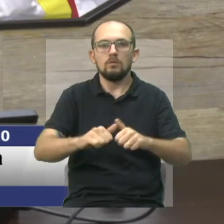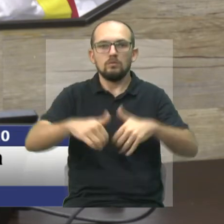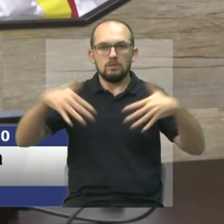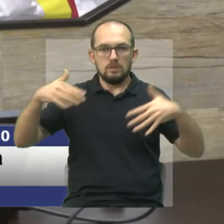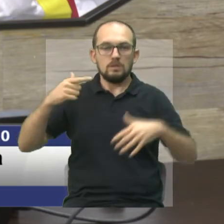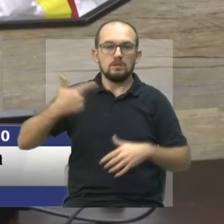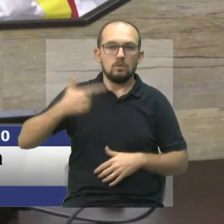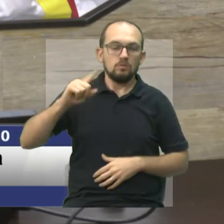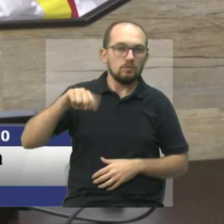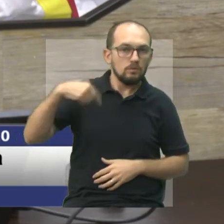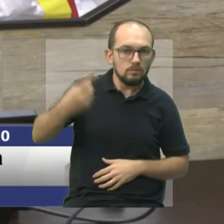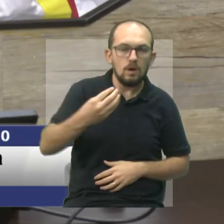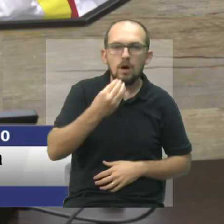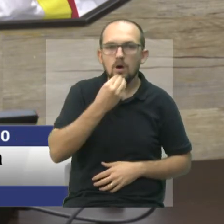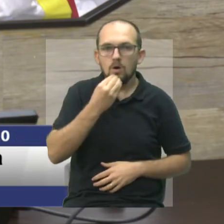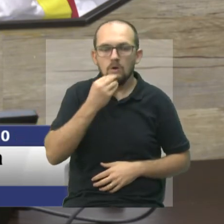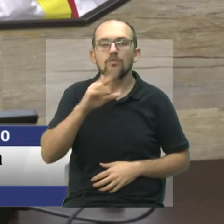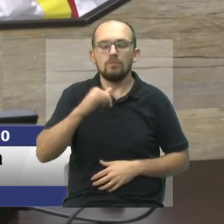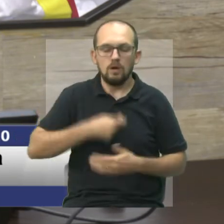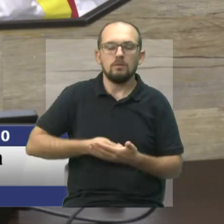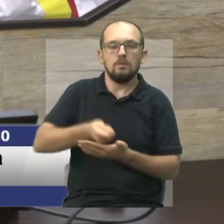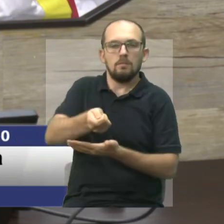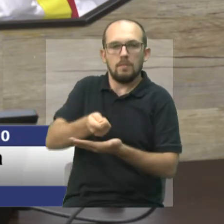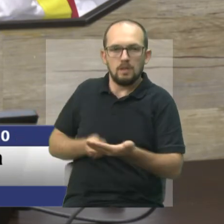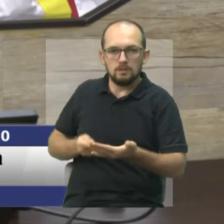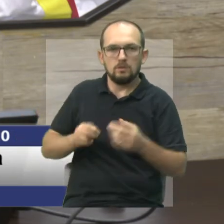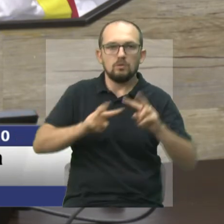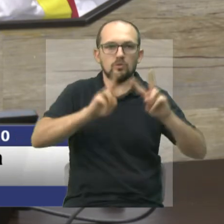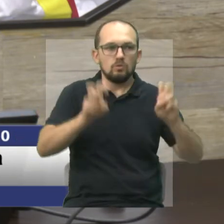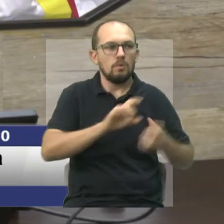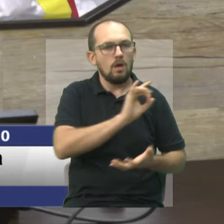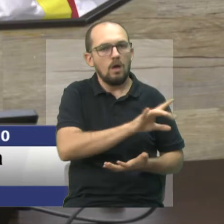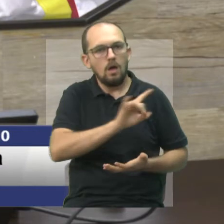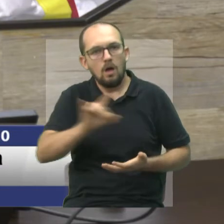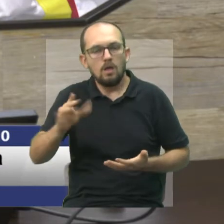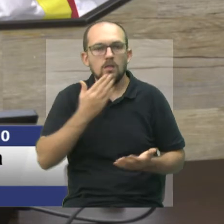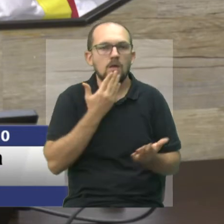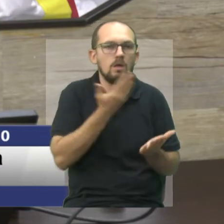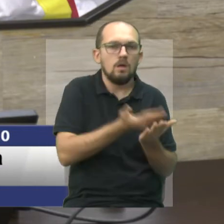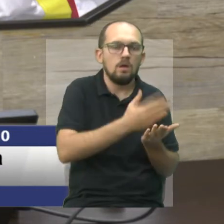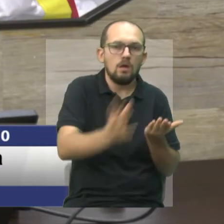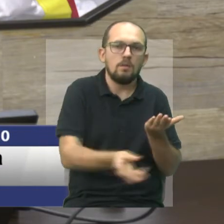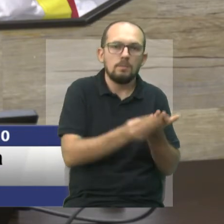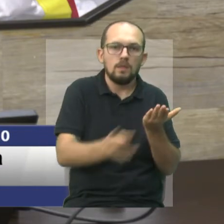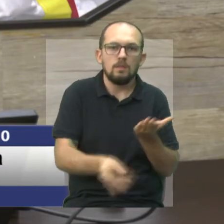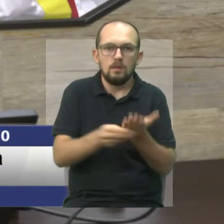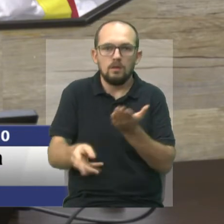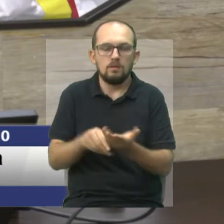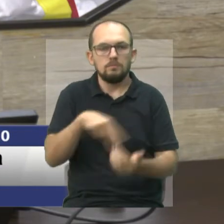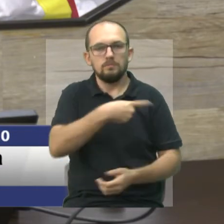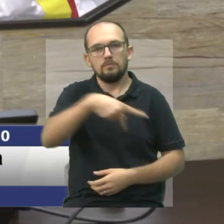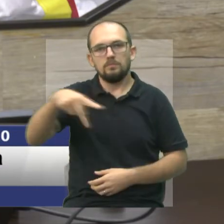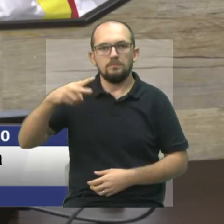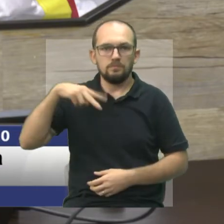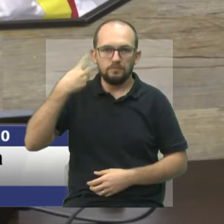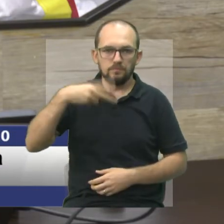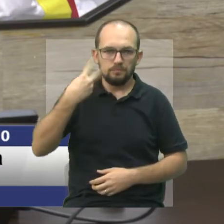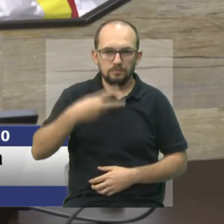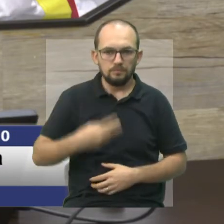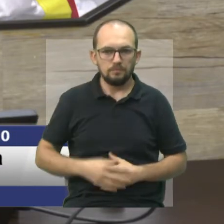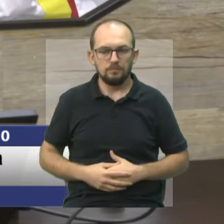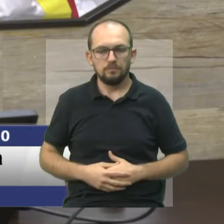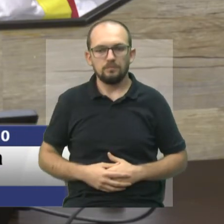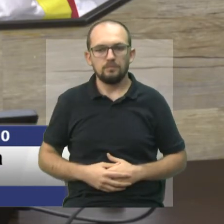também emitirá o seu parecer quanto às emendas que vierem a ser apresentadas por Vossas Excelências, os senhores